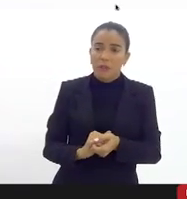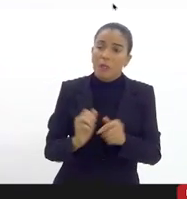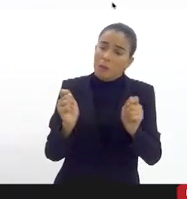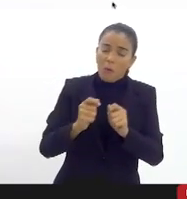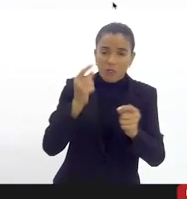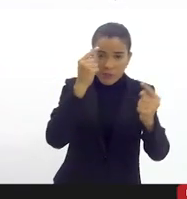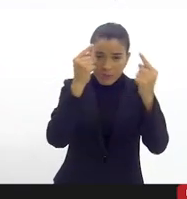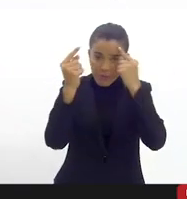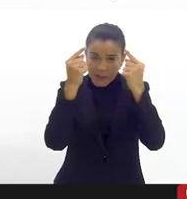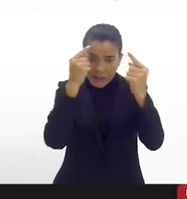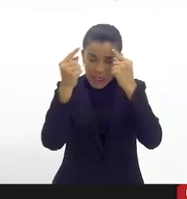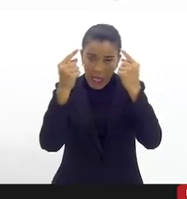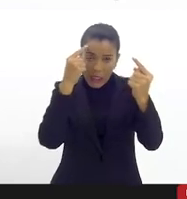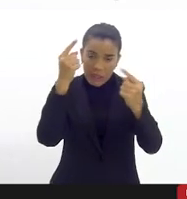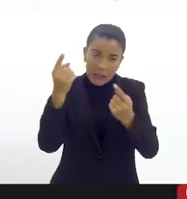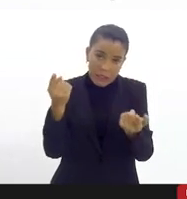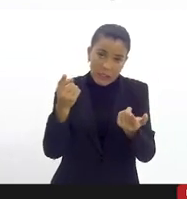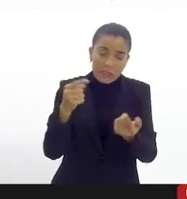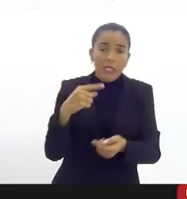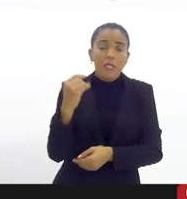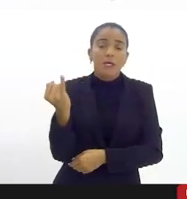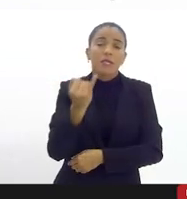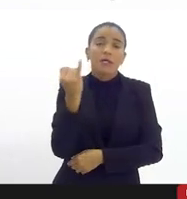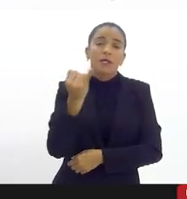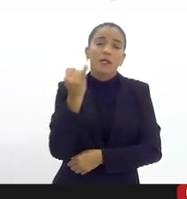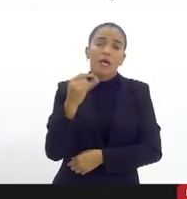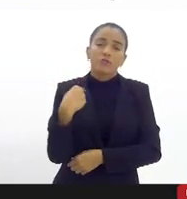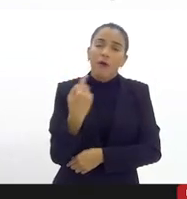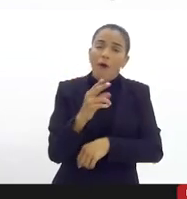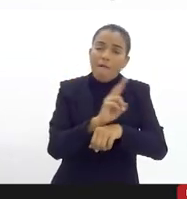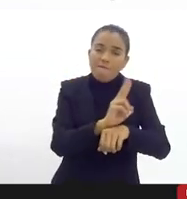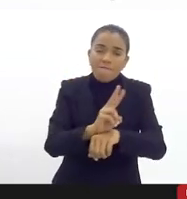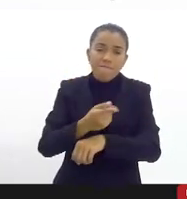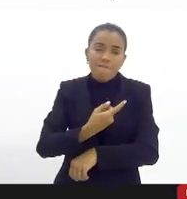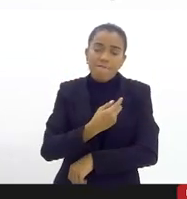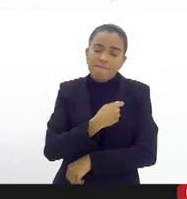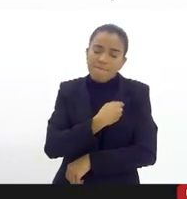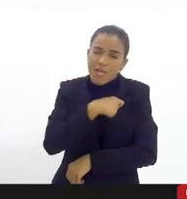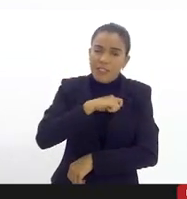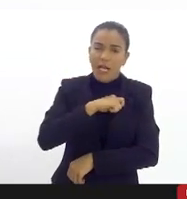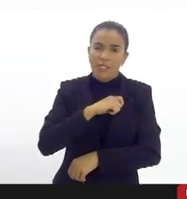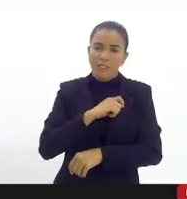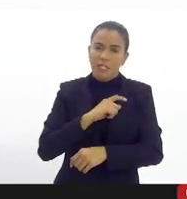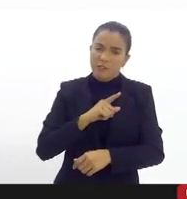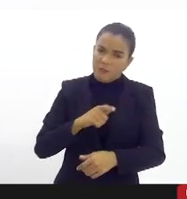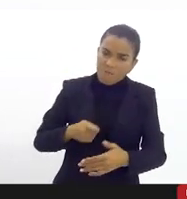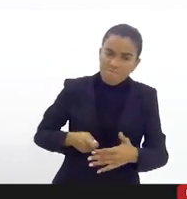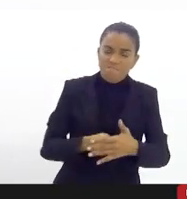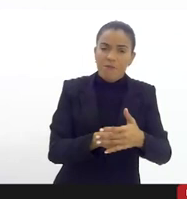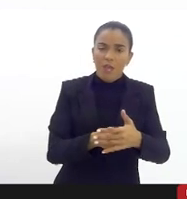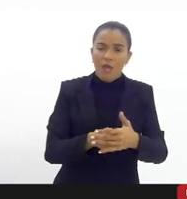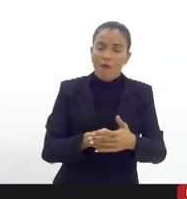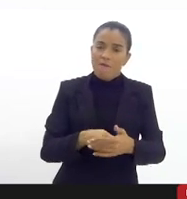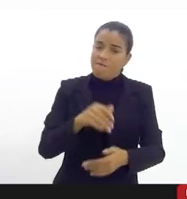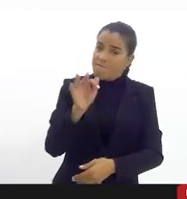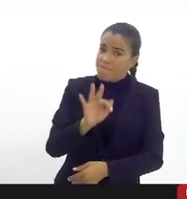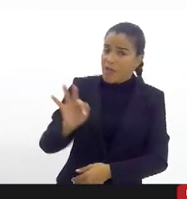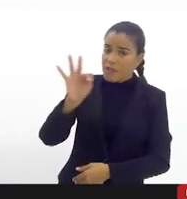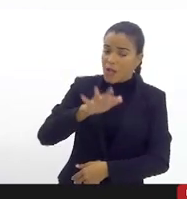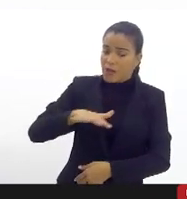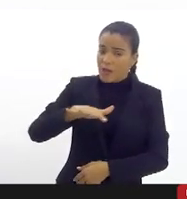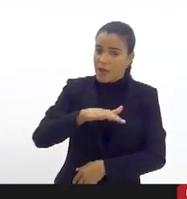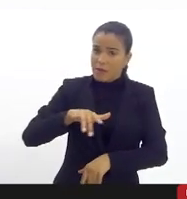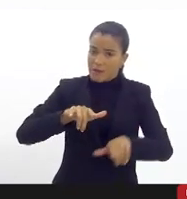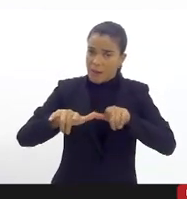possam ser pensadas né ou seja importante nos queremos uma fiscalização complementar com a fiscalização Federal sobretudo no campo do trabalho